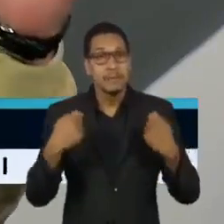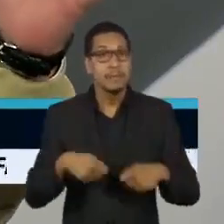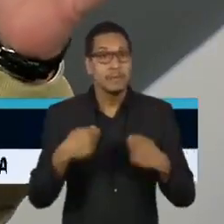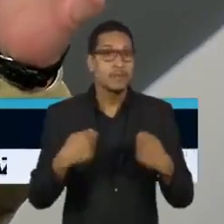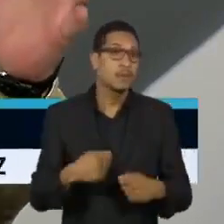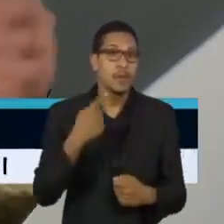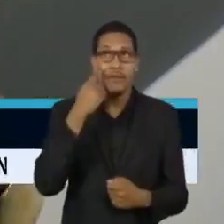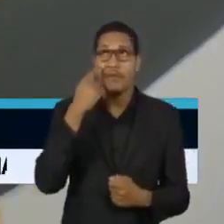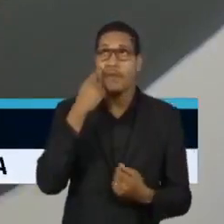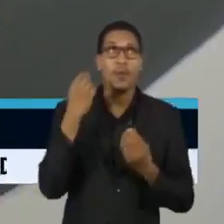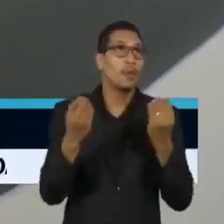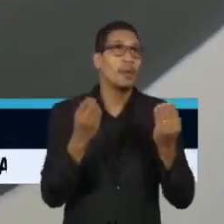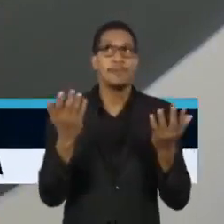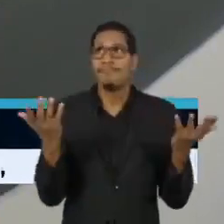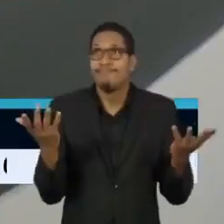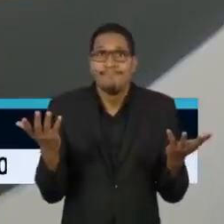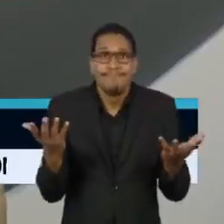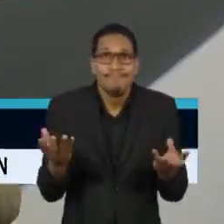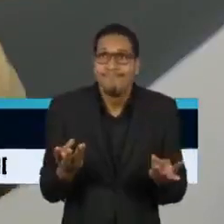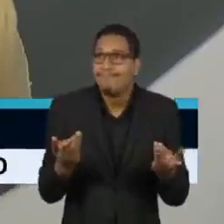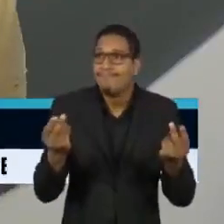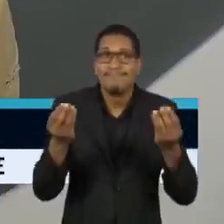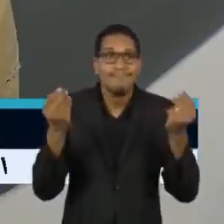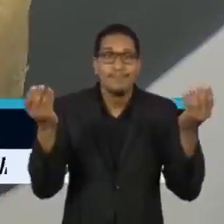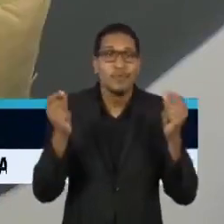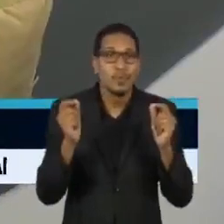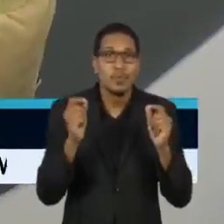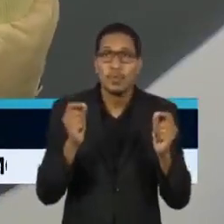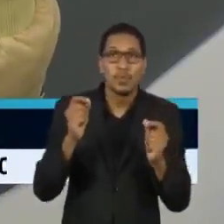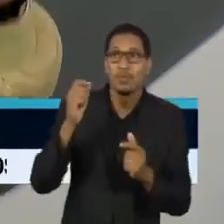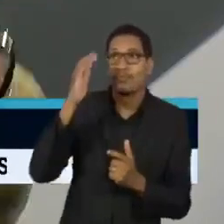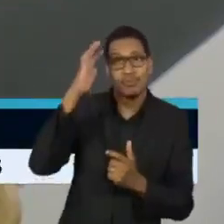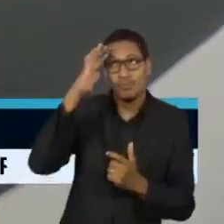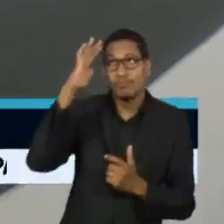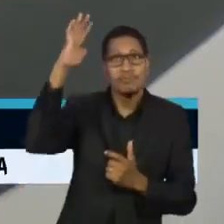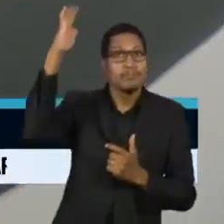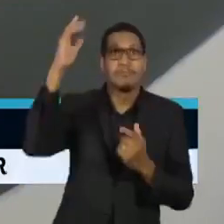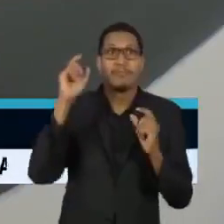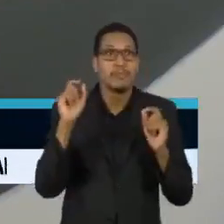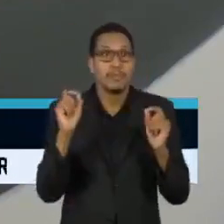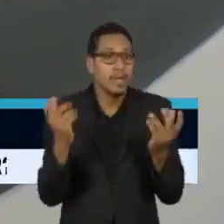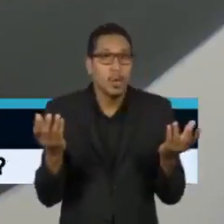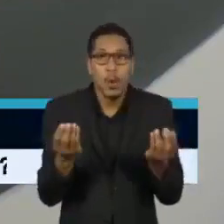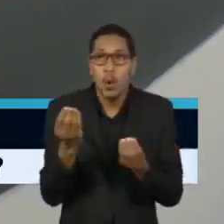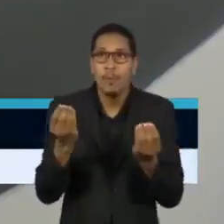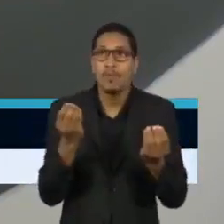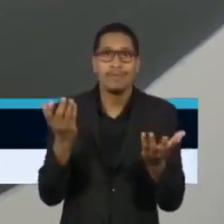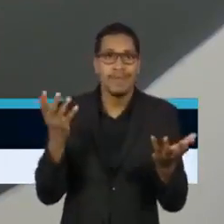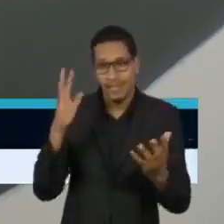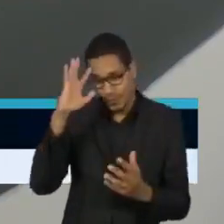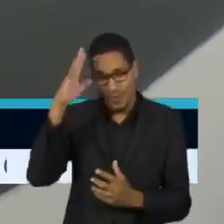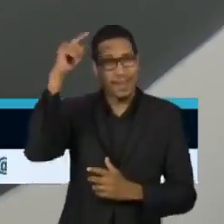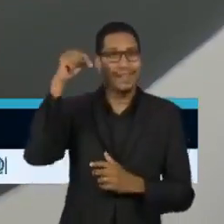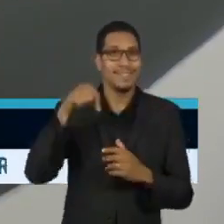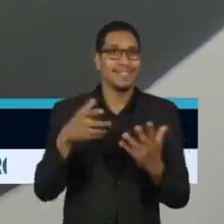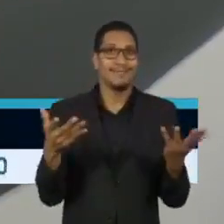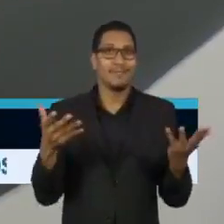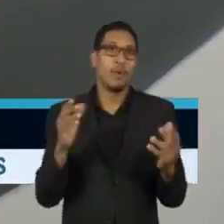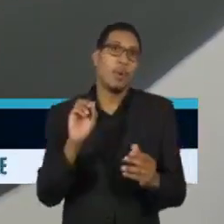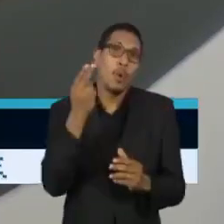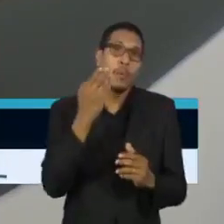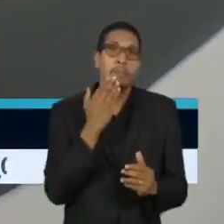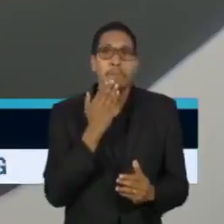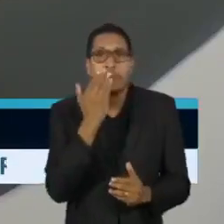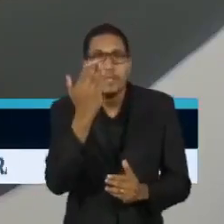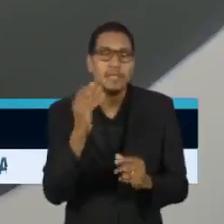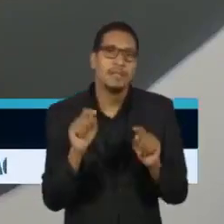o etéreo, né? O etéreo deve estar em alguma centúria do Nostradamus ou no Evangelho de